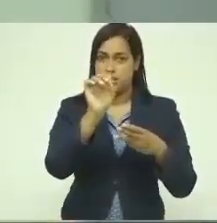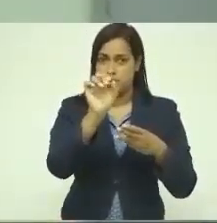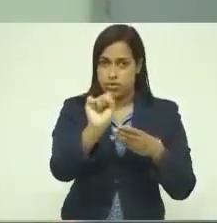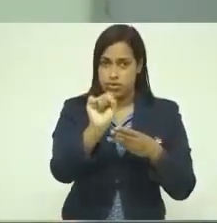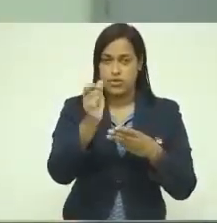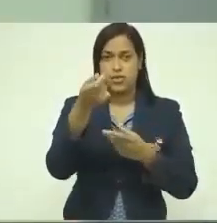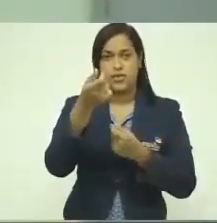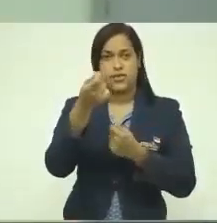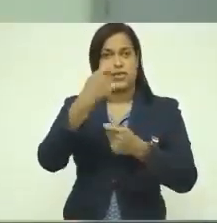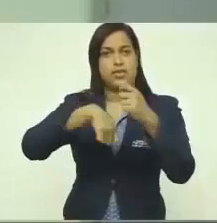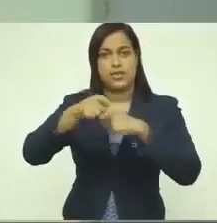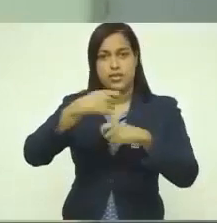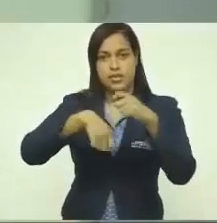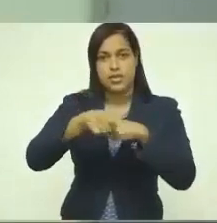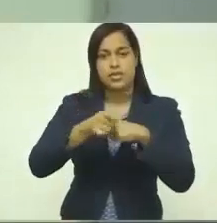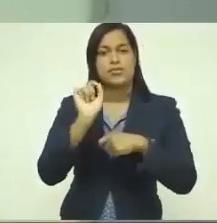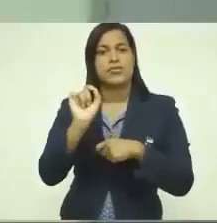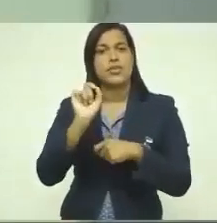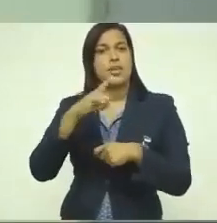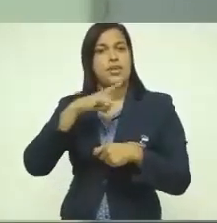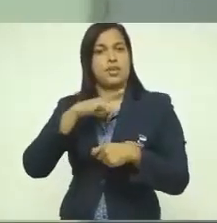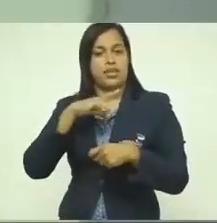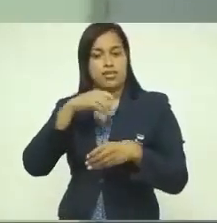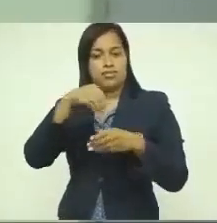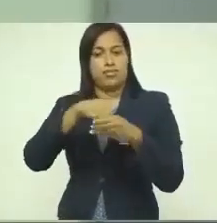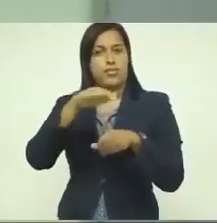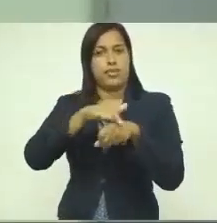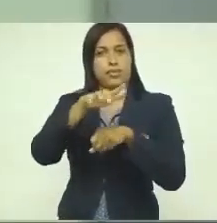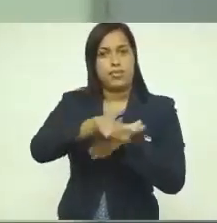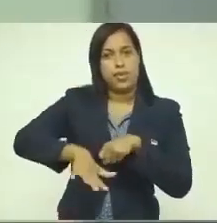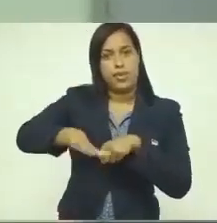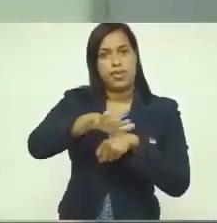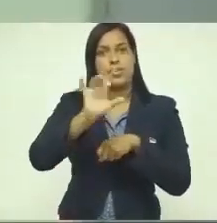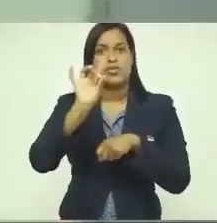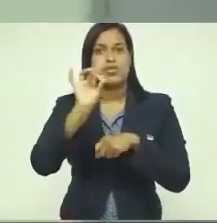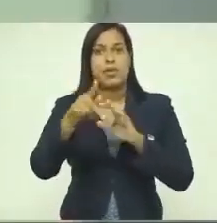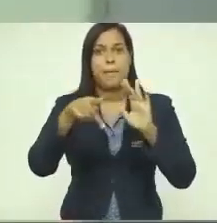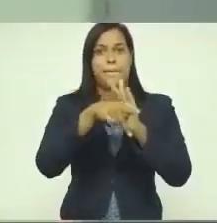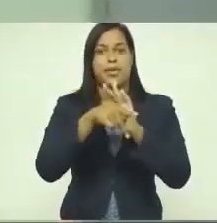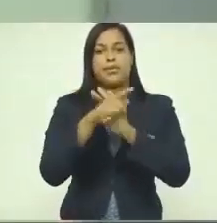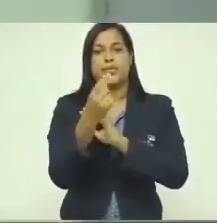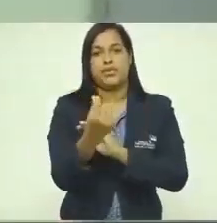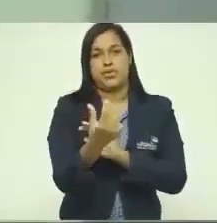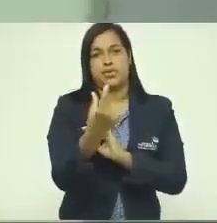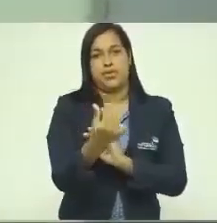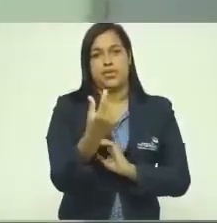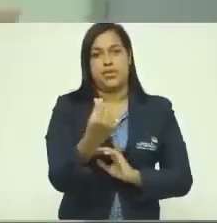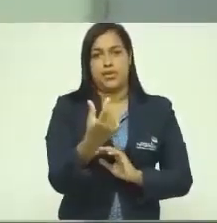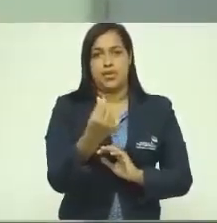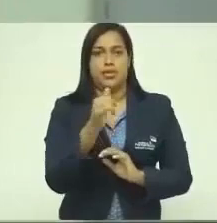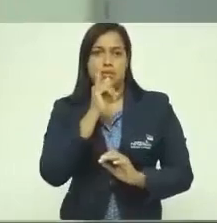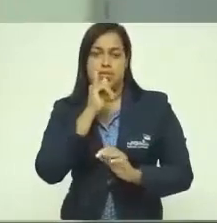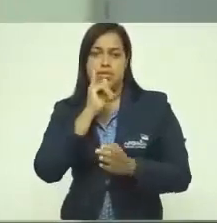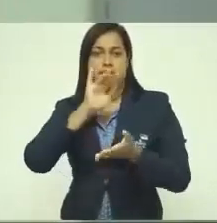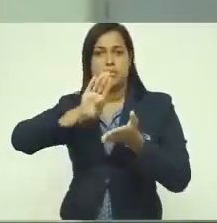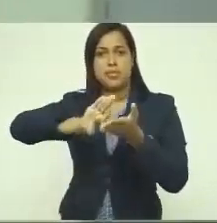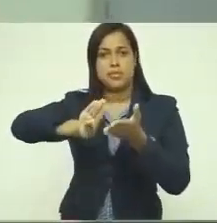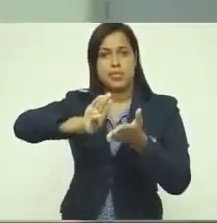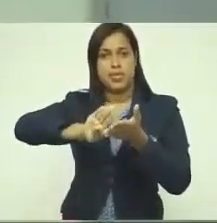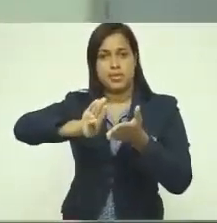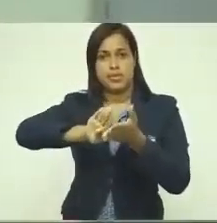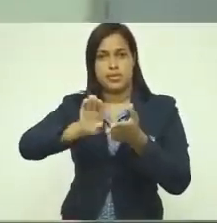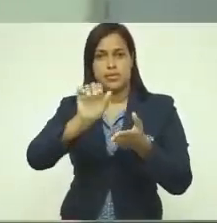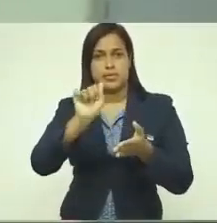É o mercado onde existe um movimento exclusivamente de dinheiro. Então, o banco é